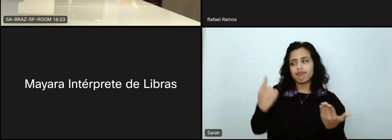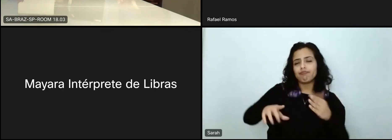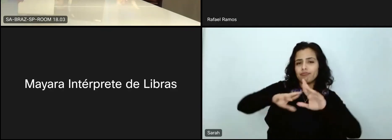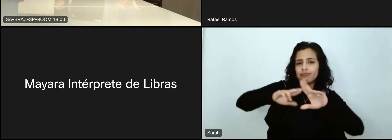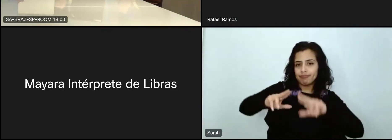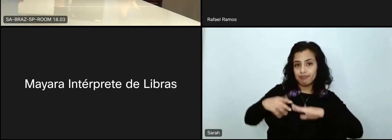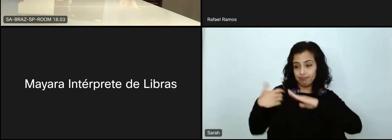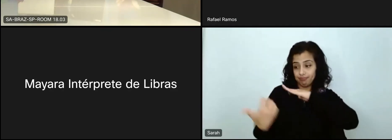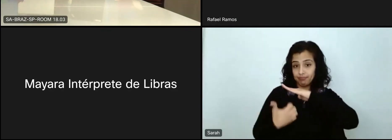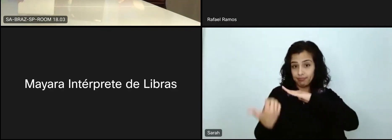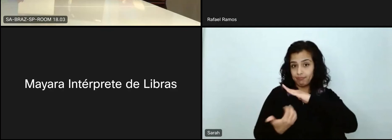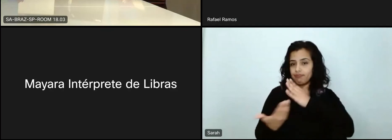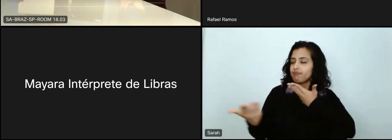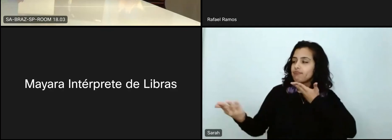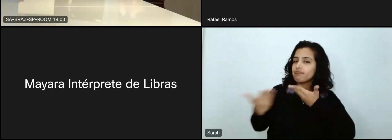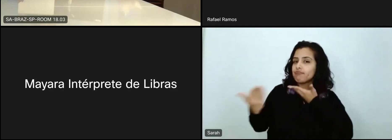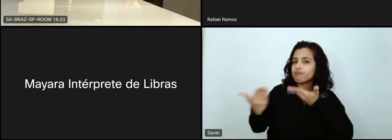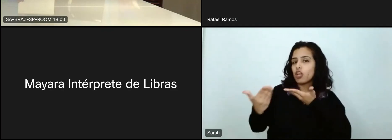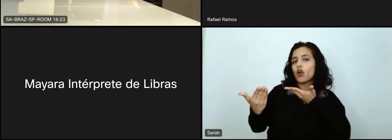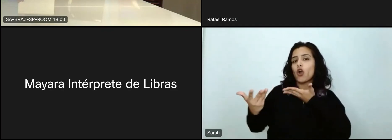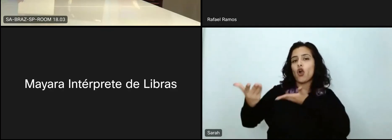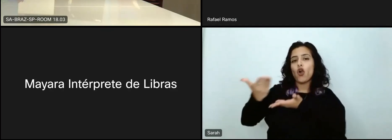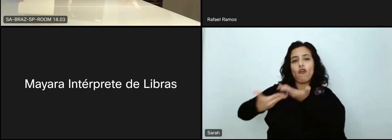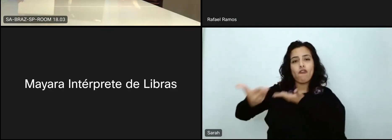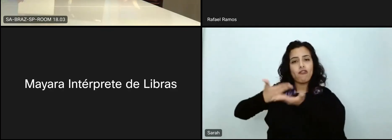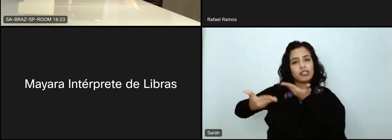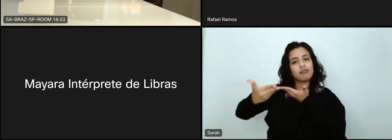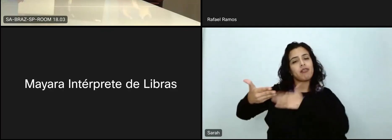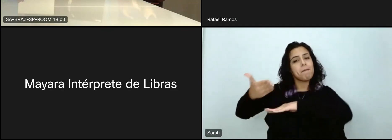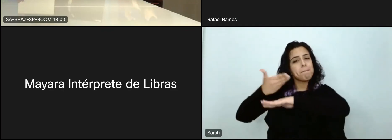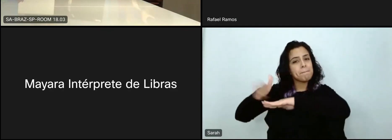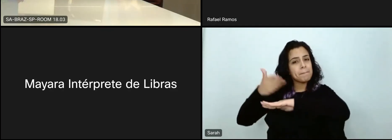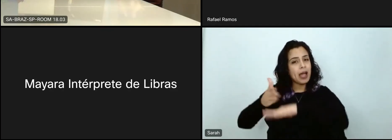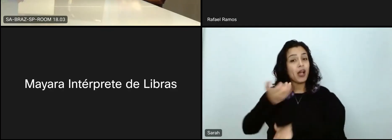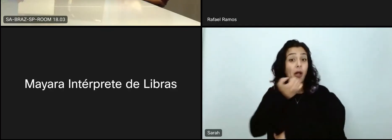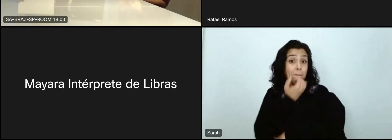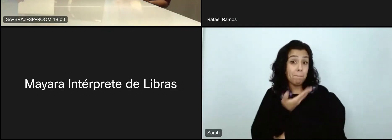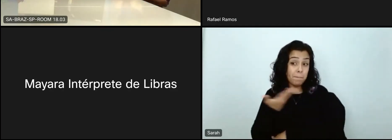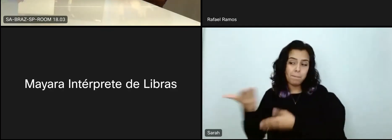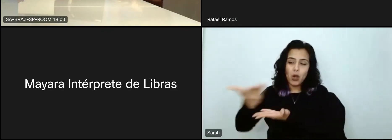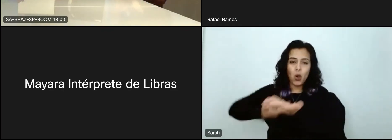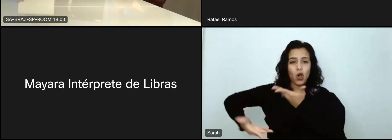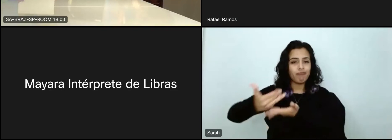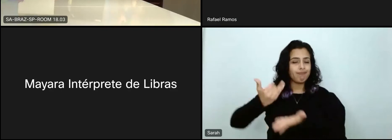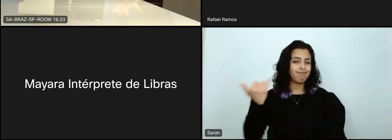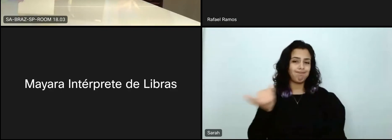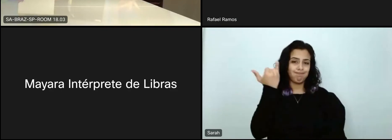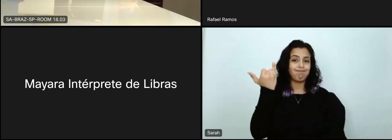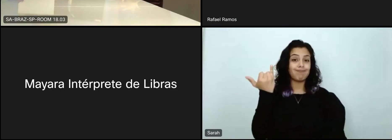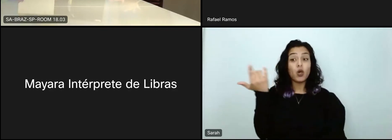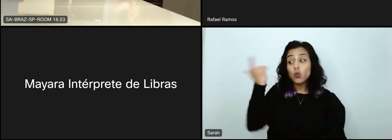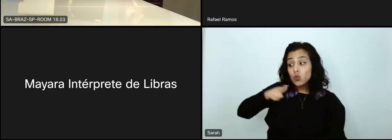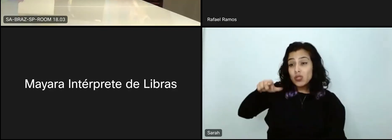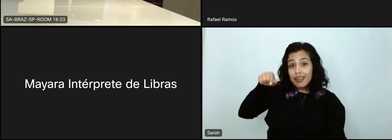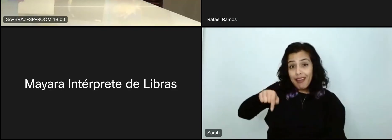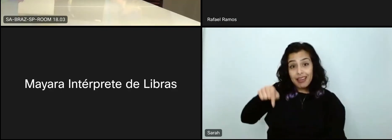estamos conversando, trocando boas práticas, que eu acho que é o mais importante, porque uma coisa que deu certo aqui pode ser que dê certo na